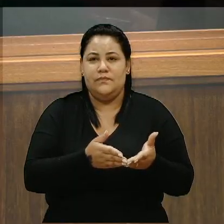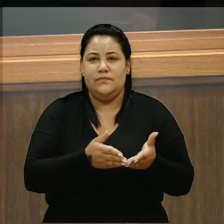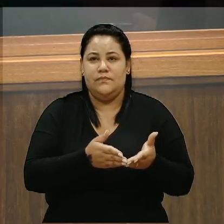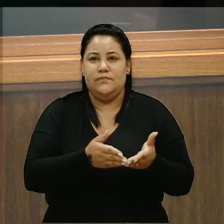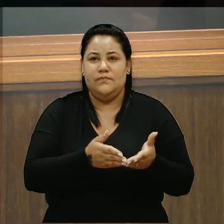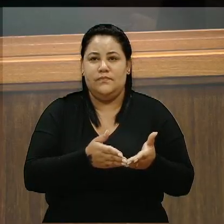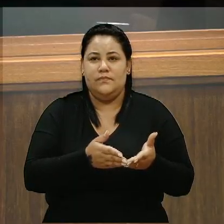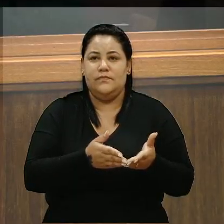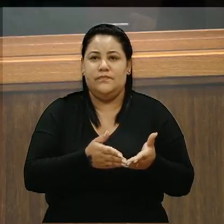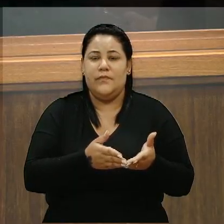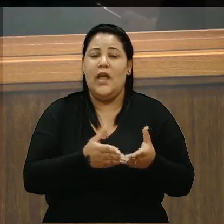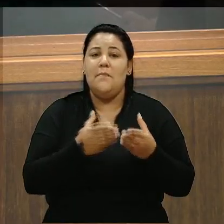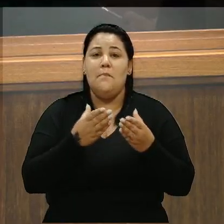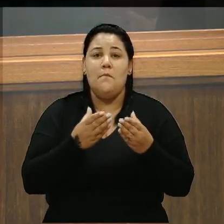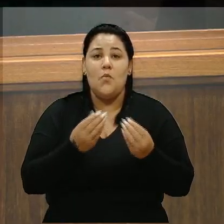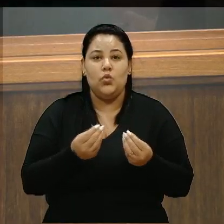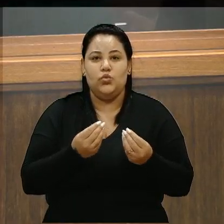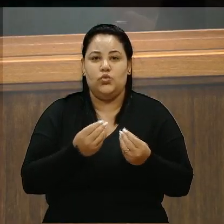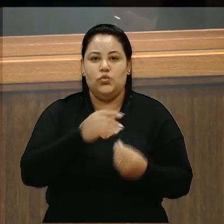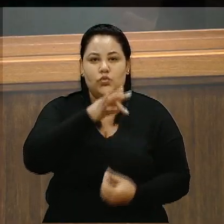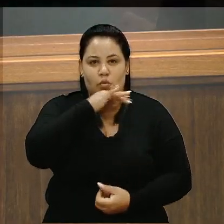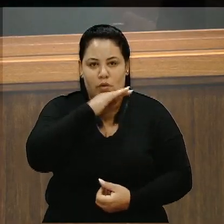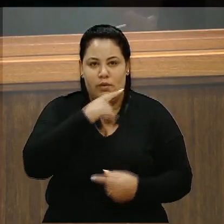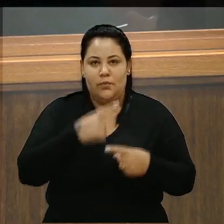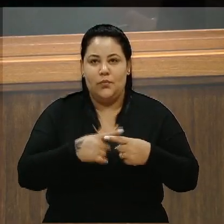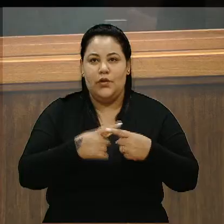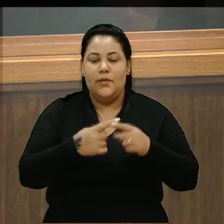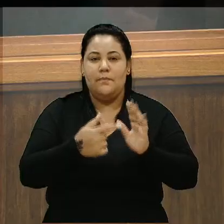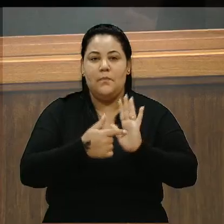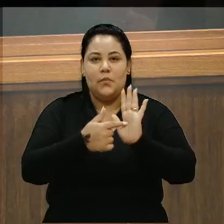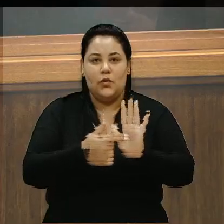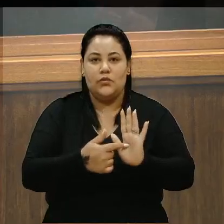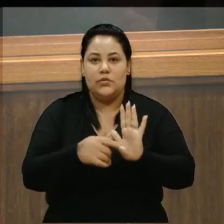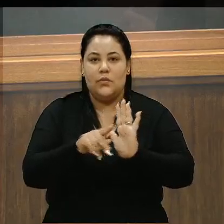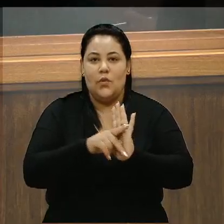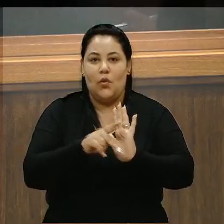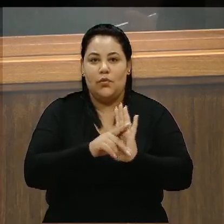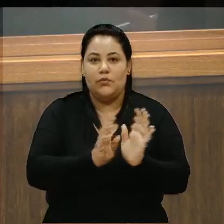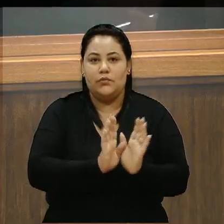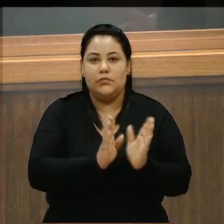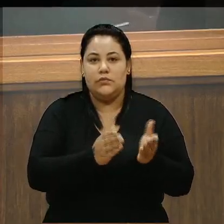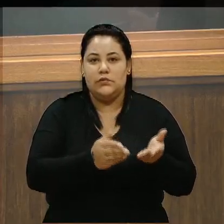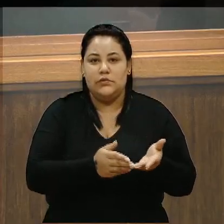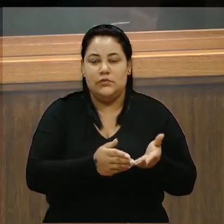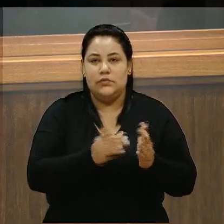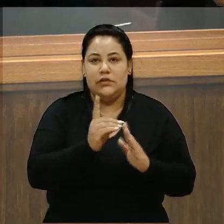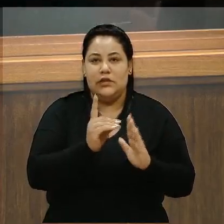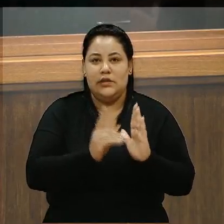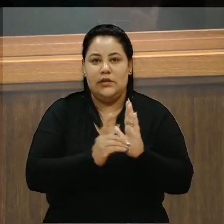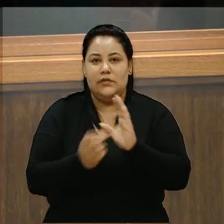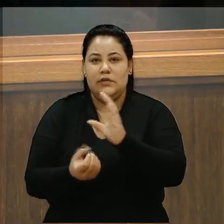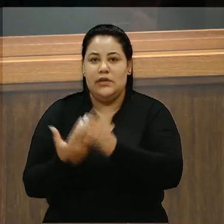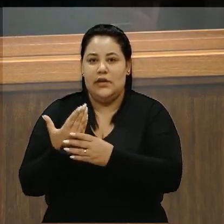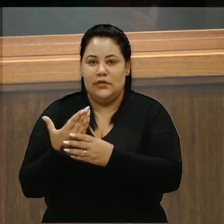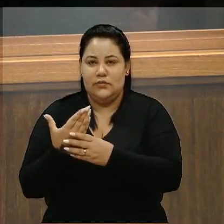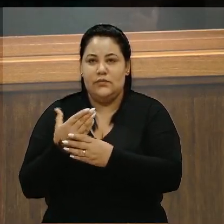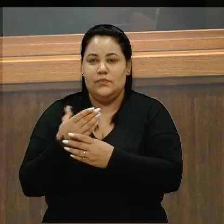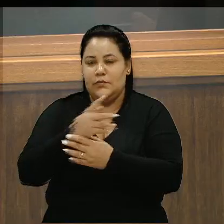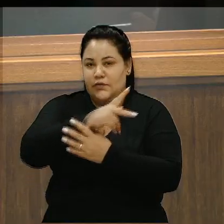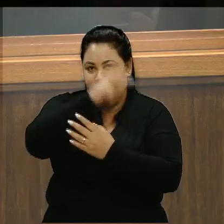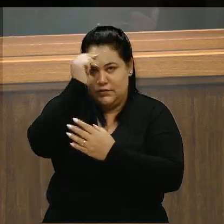ruim, porque mostra que o próprio comitê, o decreto criado pelo prefeito